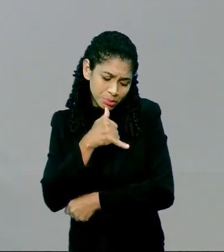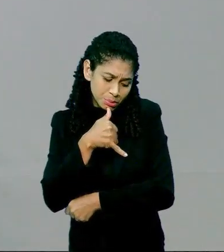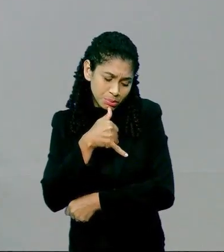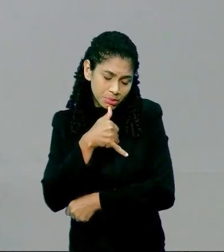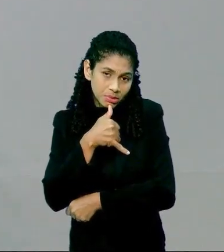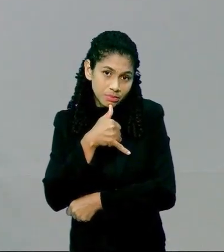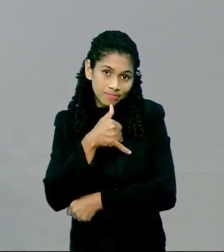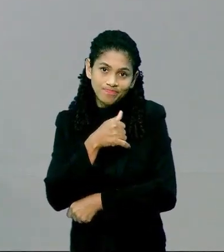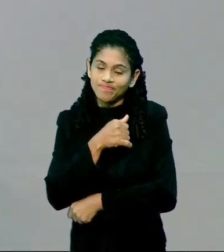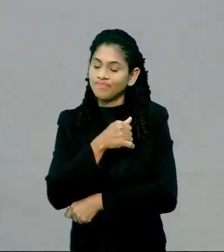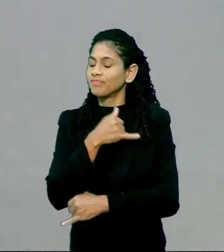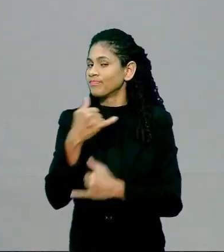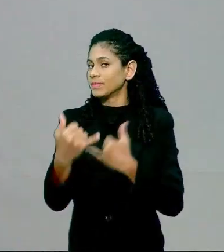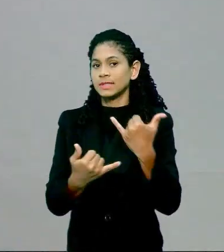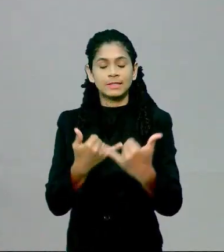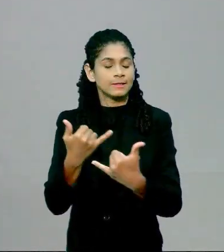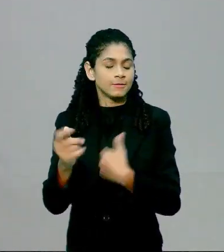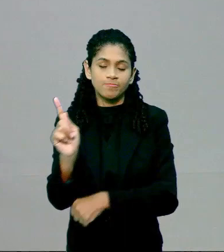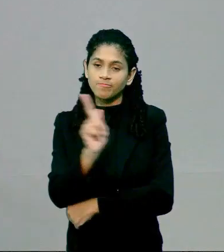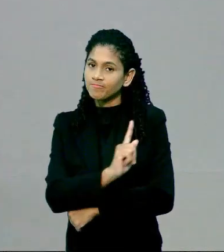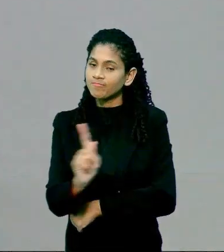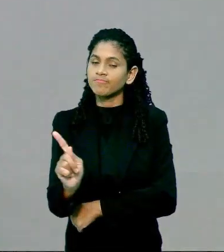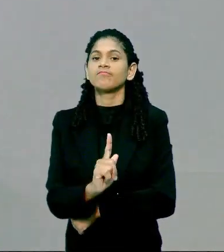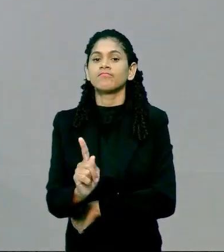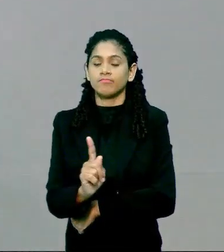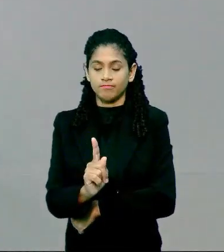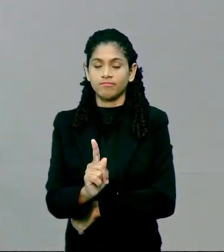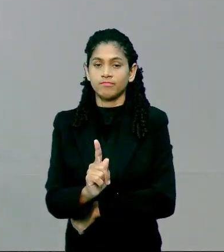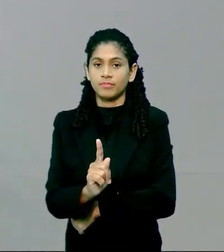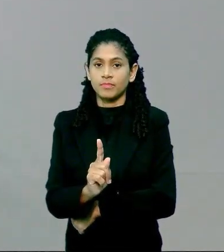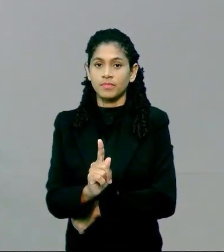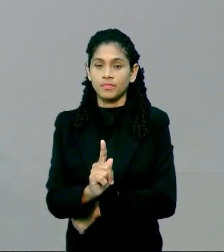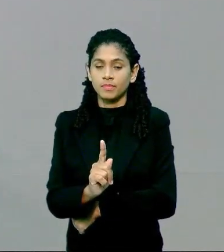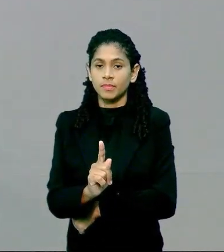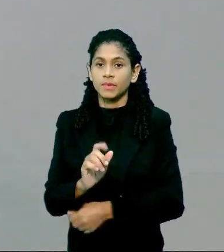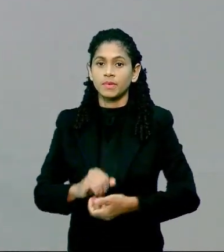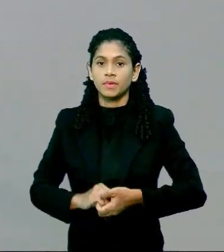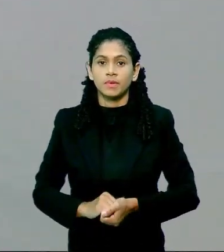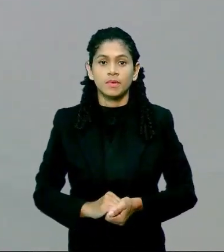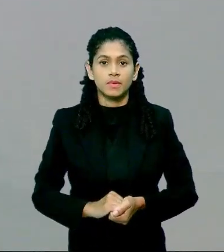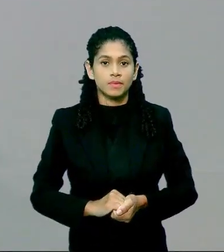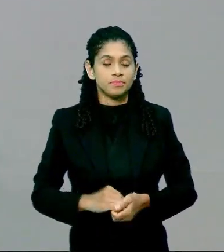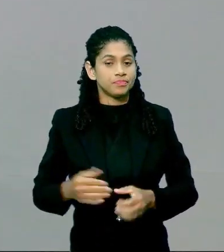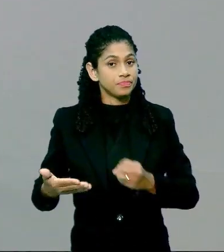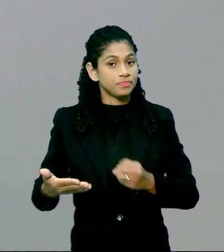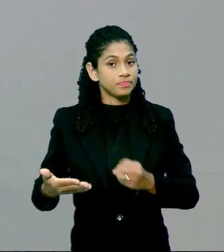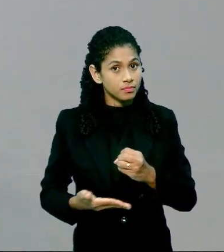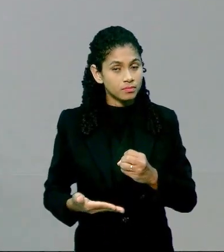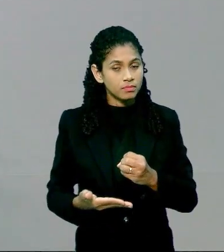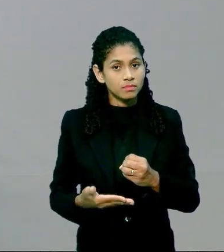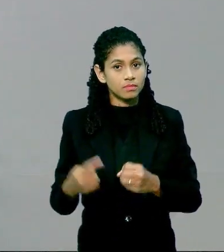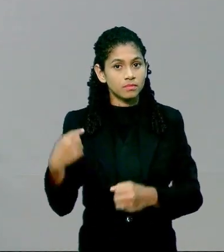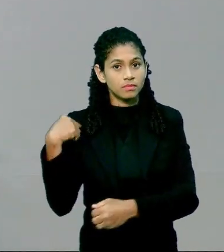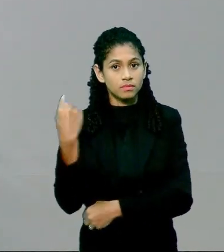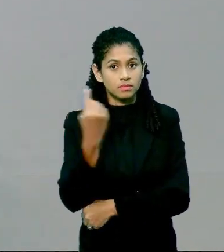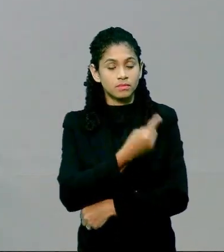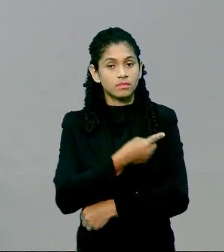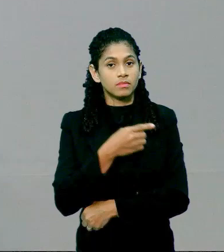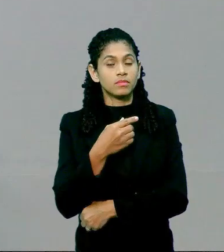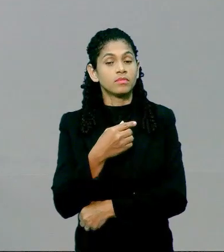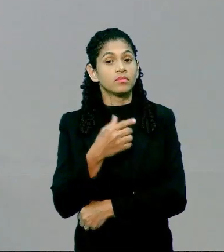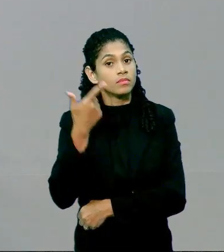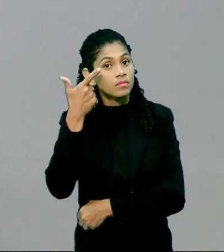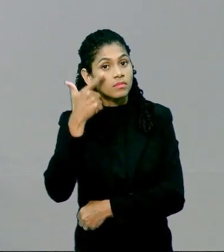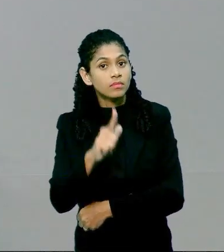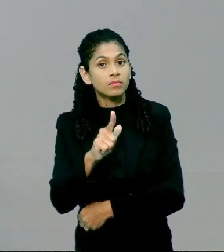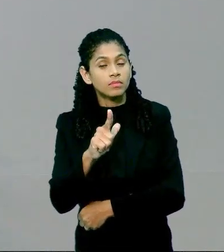relacionados, estão se divertindo. Se um não está, então, né, tem que ter essa reflexão. E é com base nisso que a gente consegue compreender